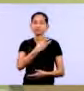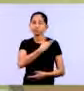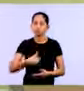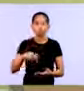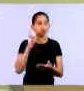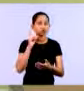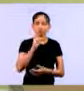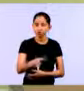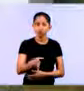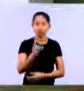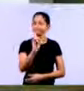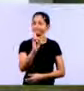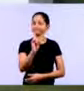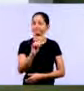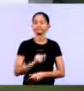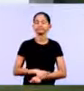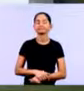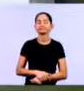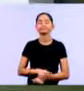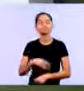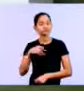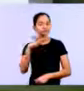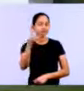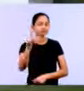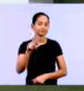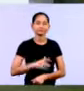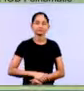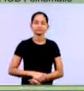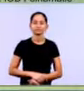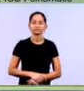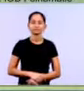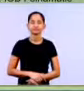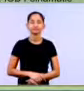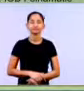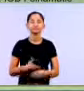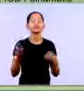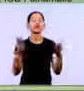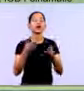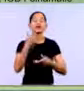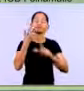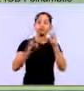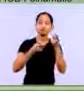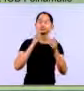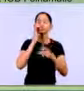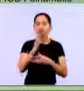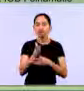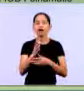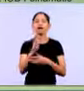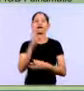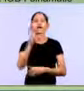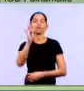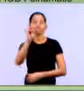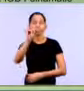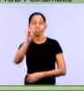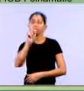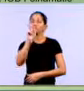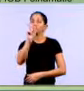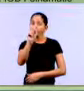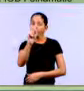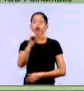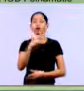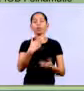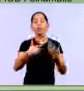S. Vamos adiante. Bom, falamos então do que é tributo, quais são as suas